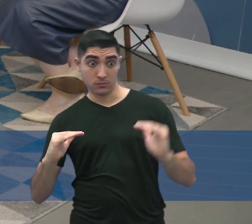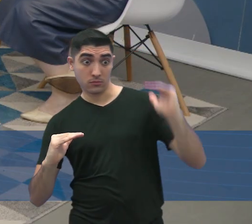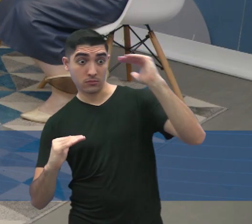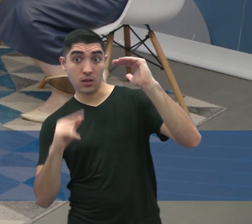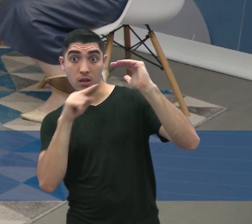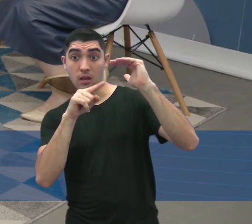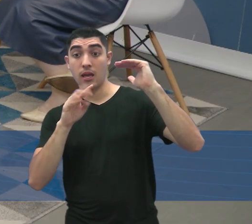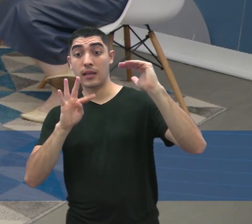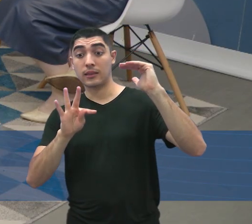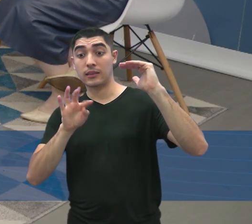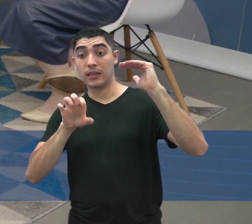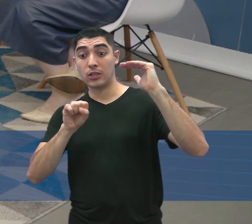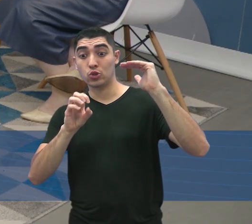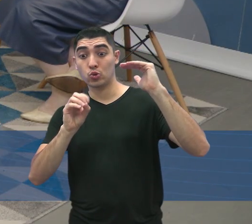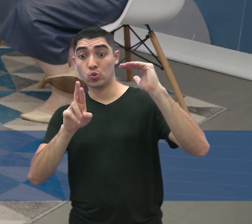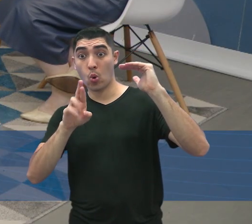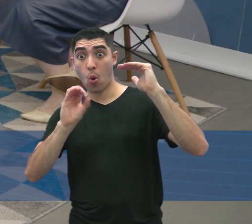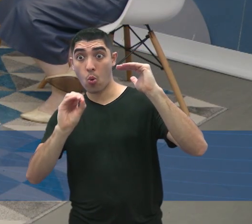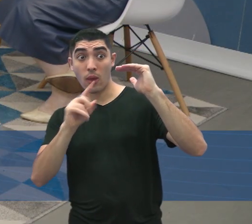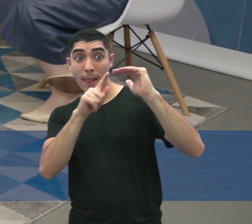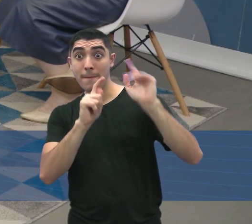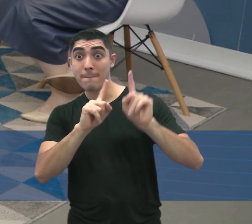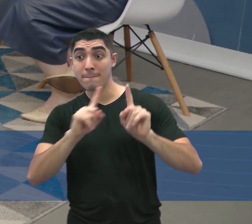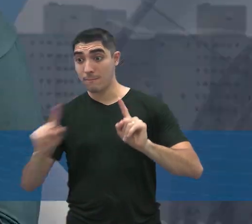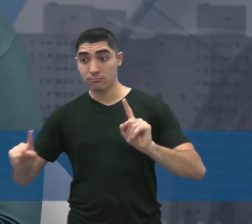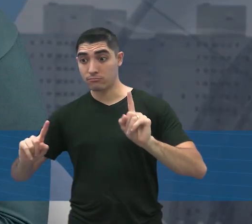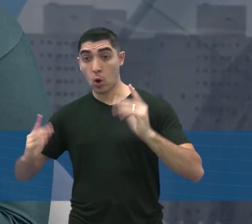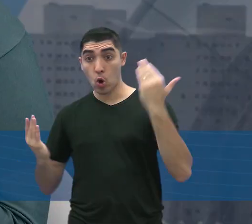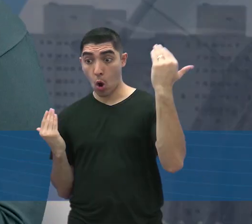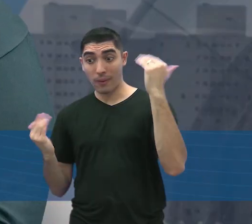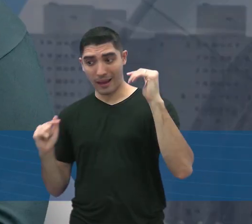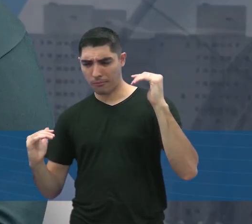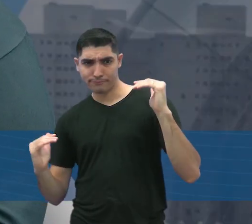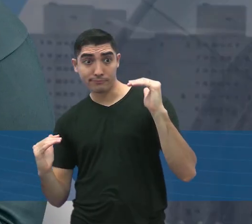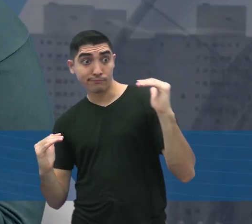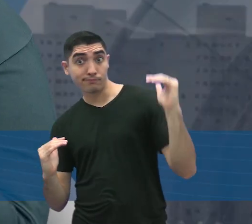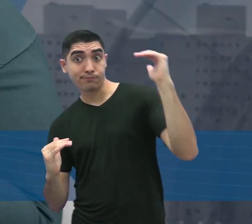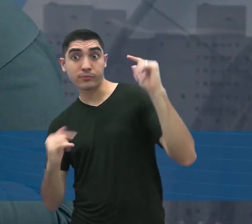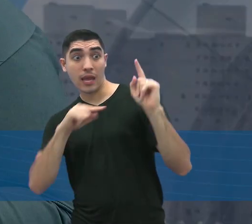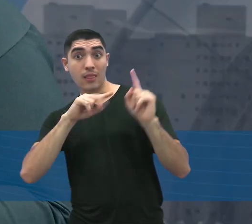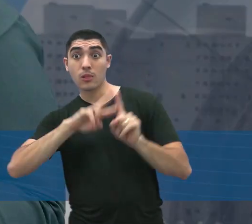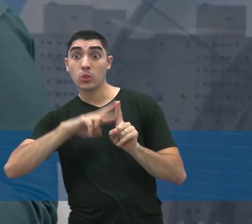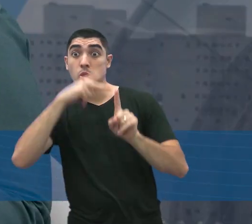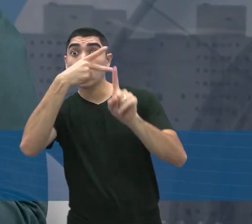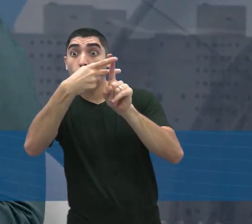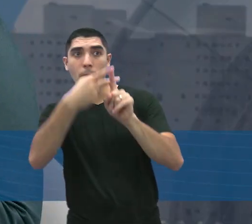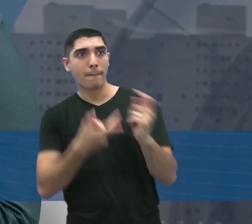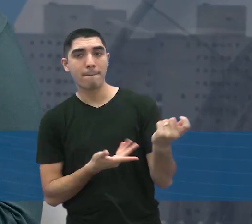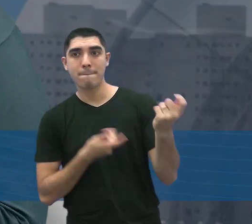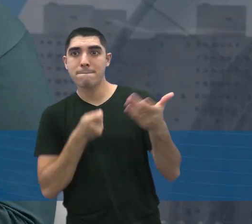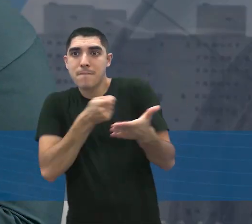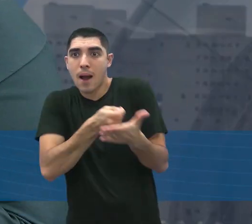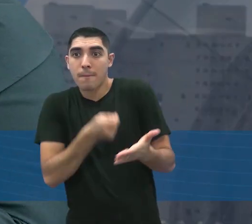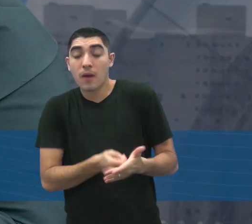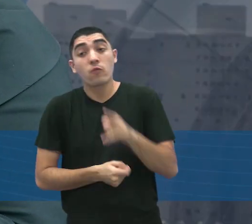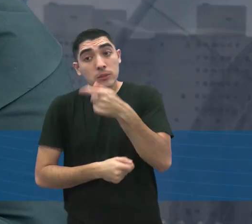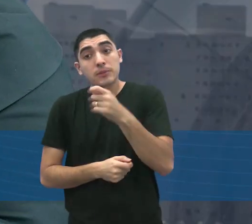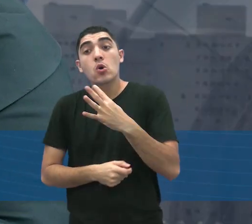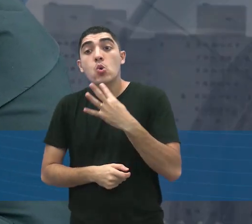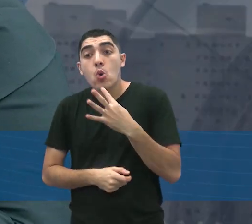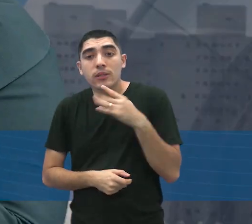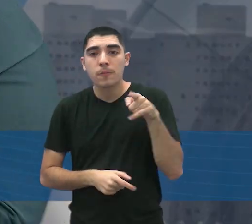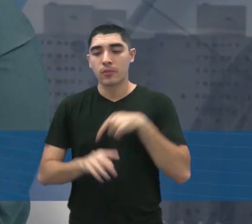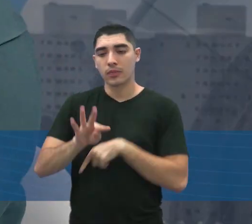isso aqui, ó. Entende a diferença? É o dobro. Então, vale a pena também o esforço de entender como funciona a plataforma do